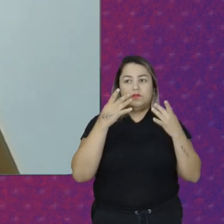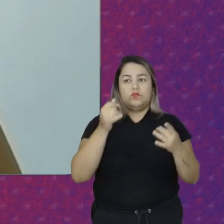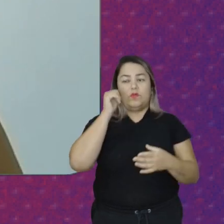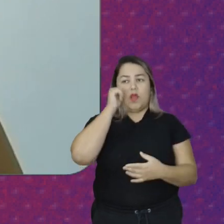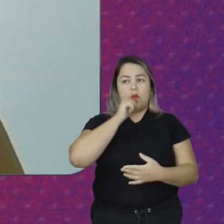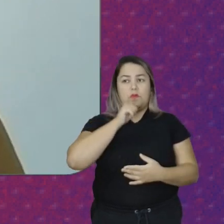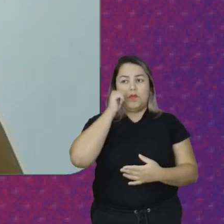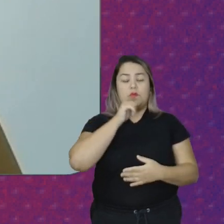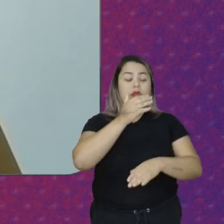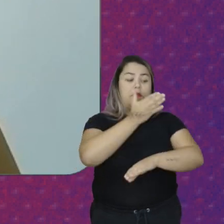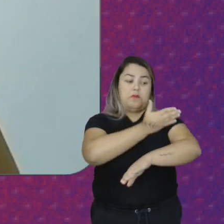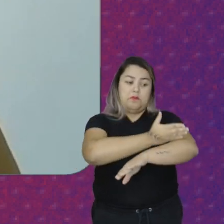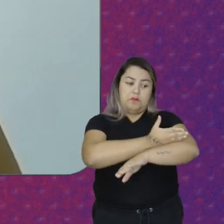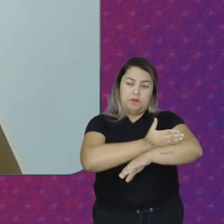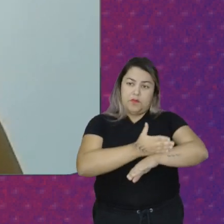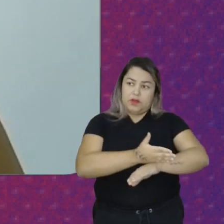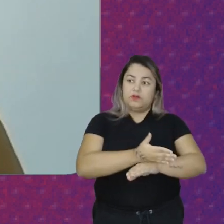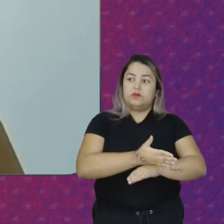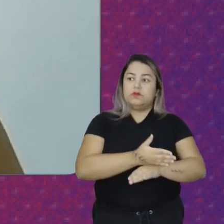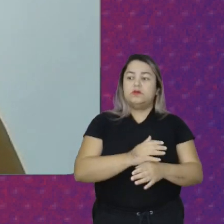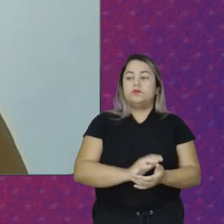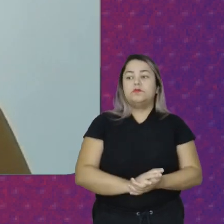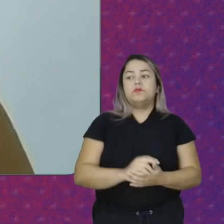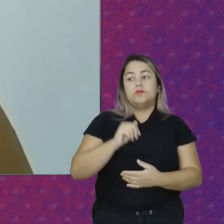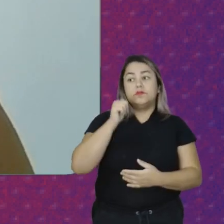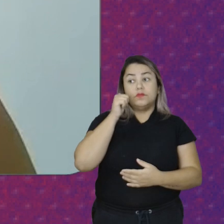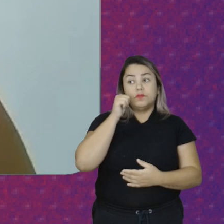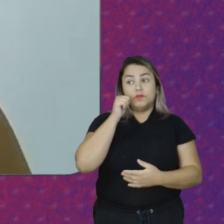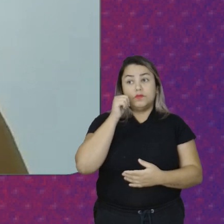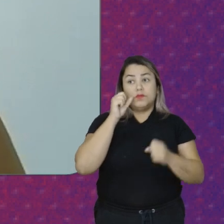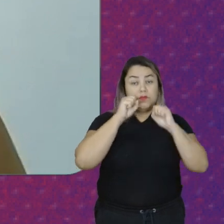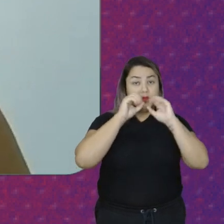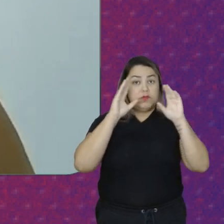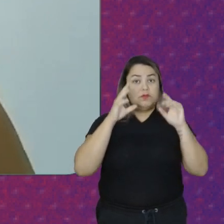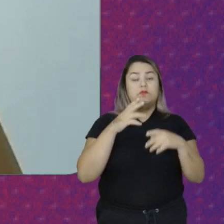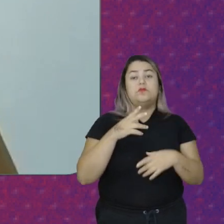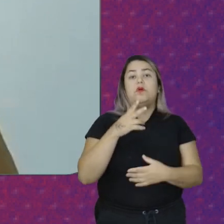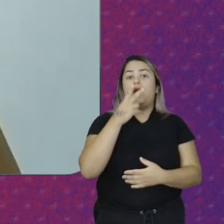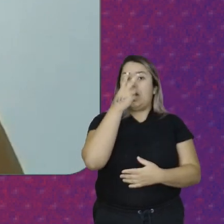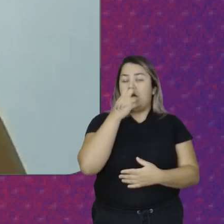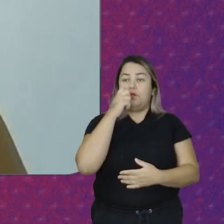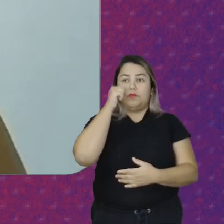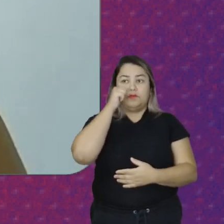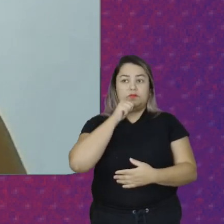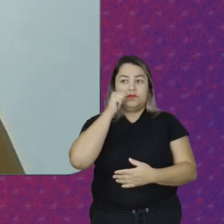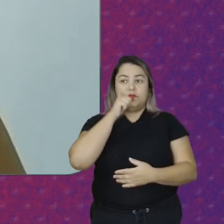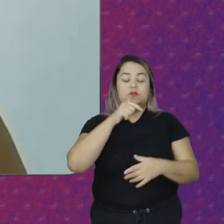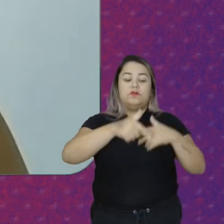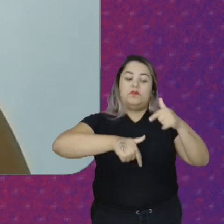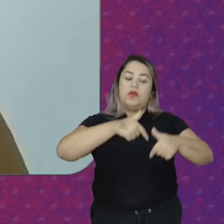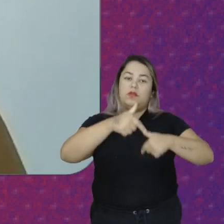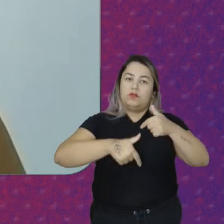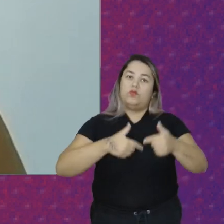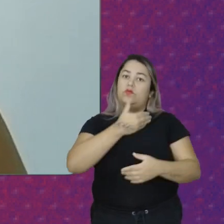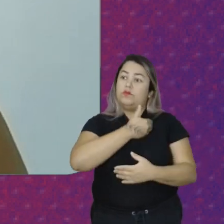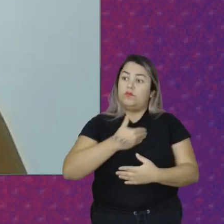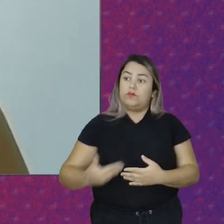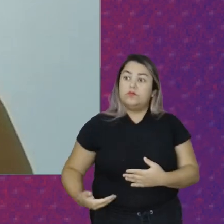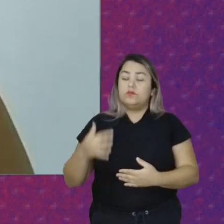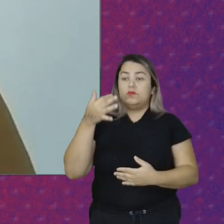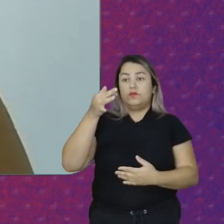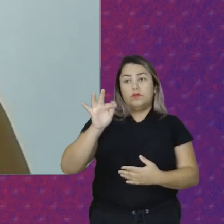mulher branca, eu sou uma mulher de pele clara, sou uma mulher cega e sou uma mulher que hoje trabalha no governo federal, num cargo